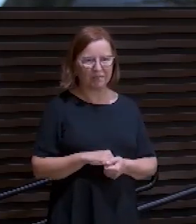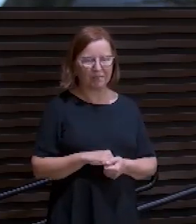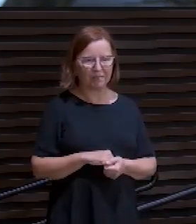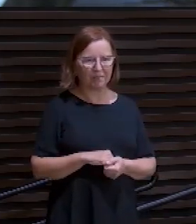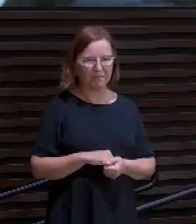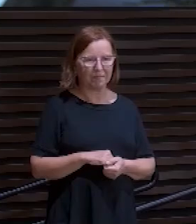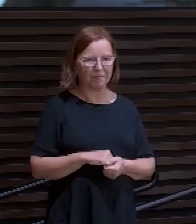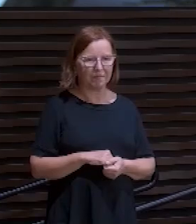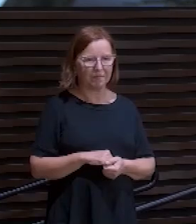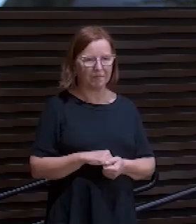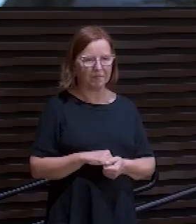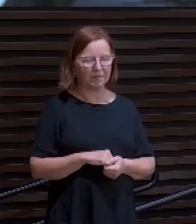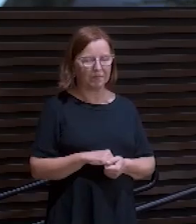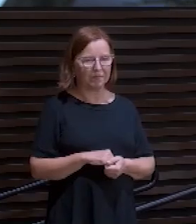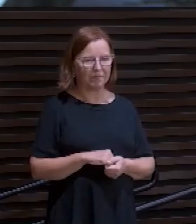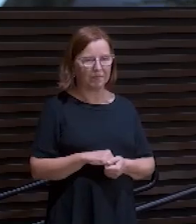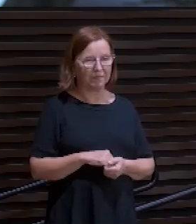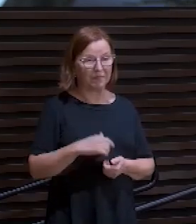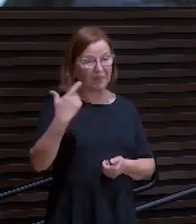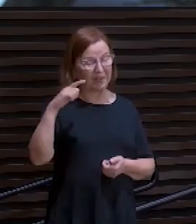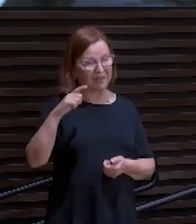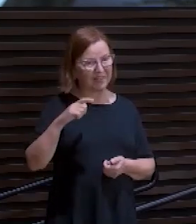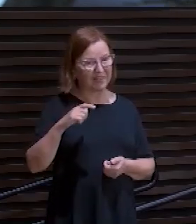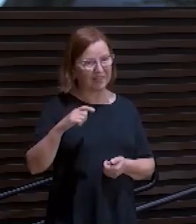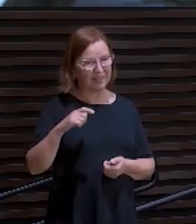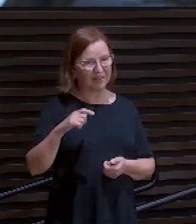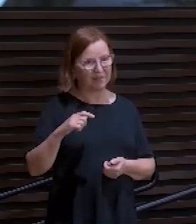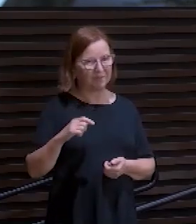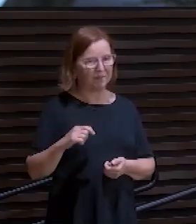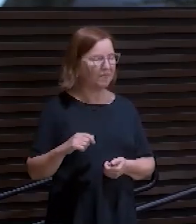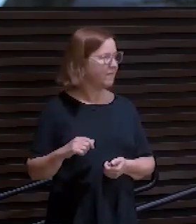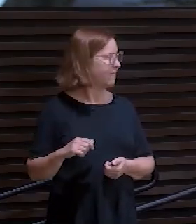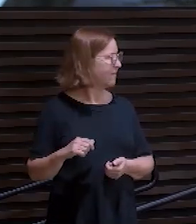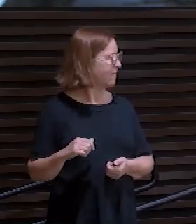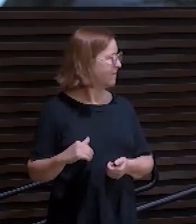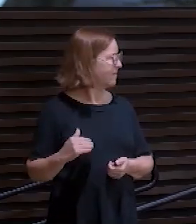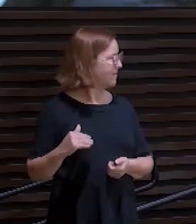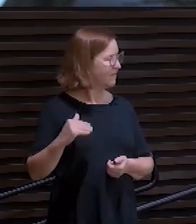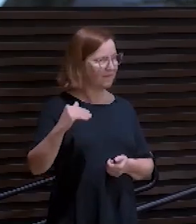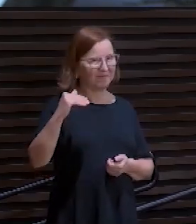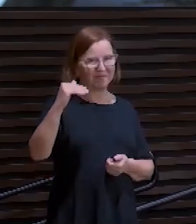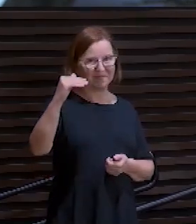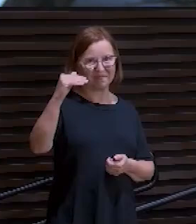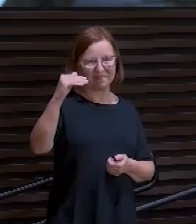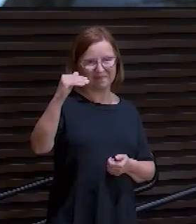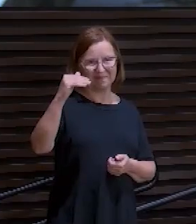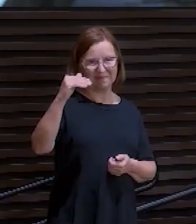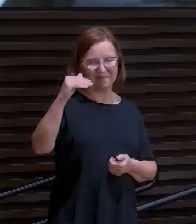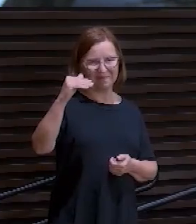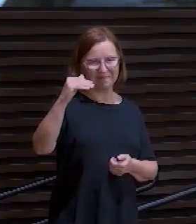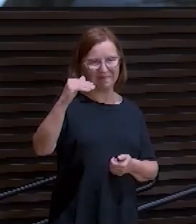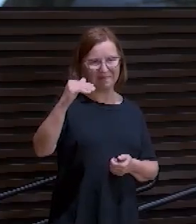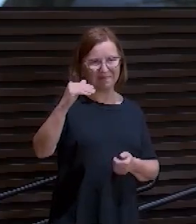Conseguir crescer patrimonialmente é uma bênção.